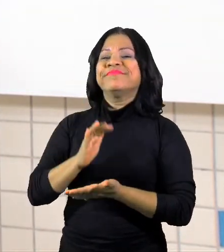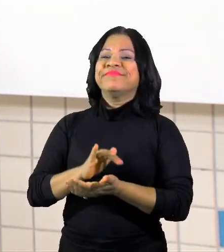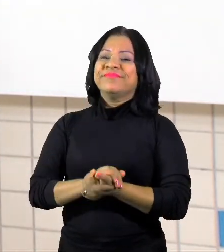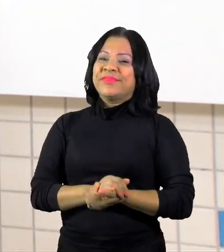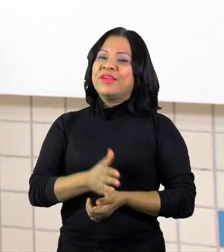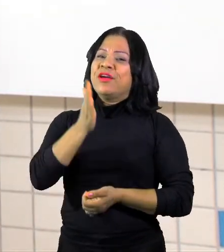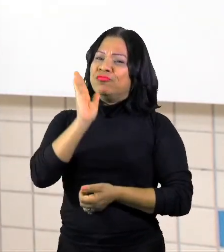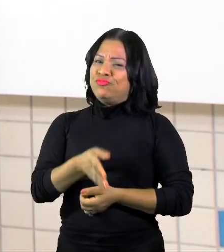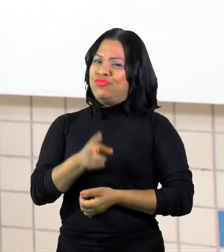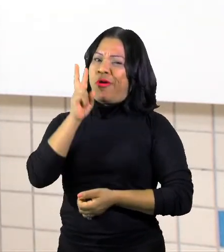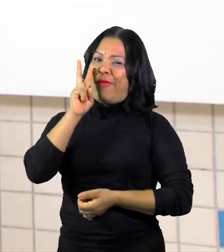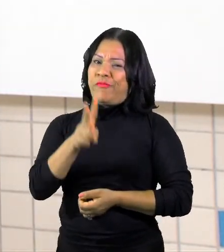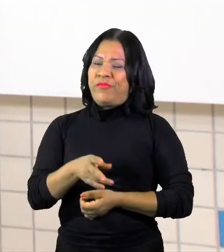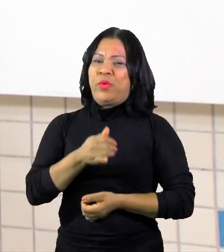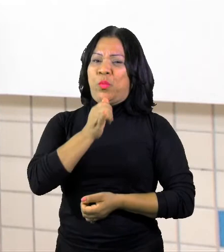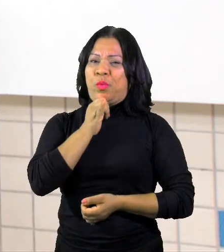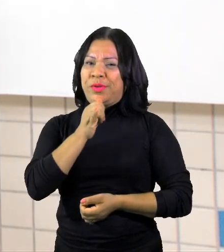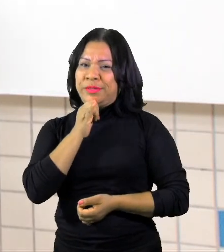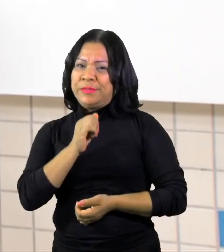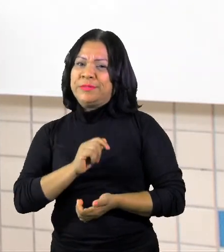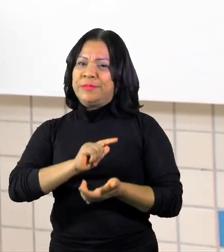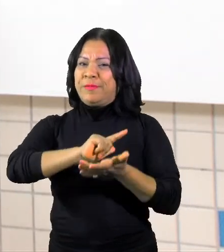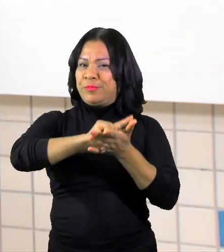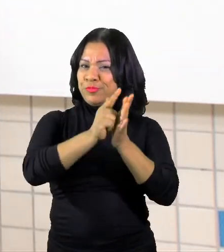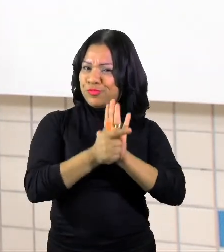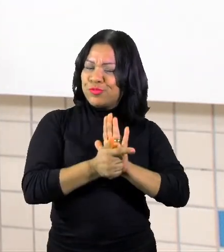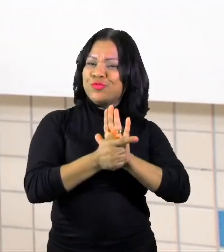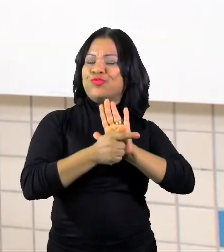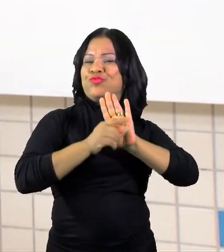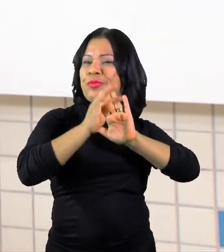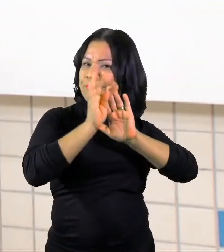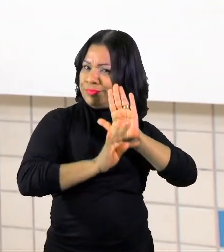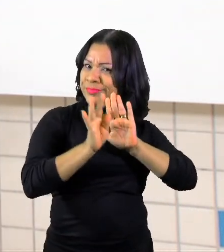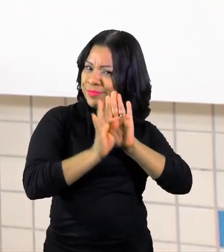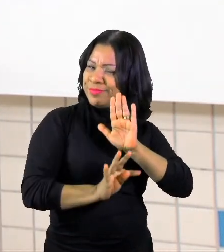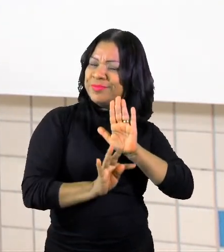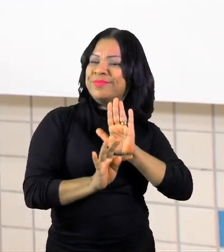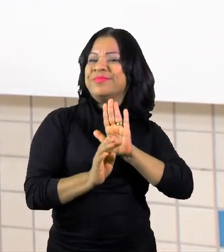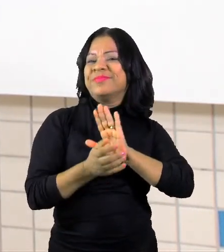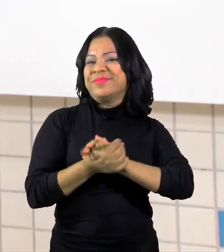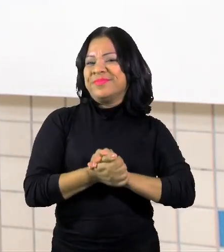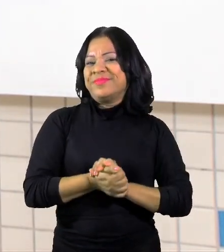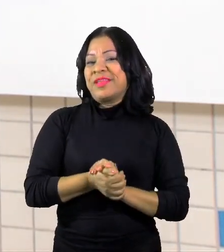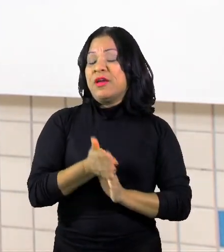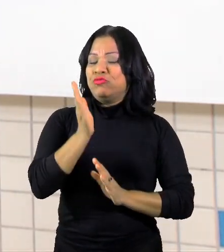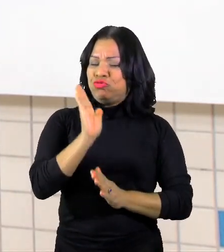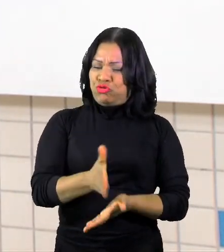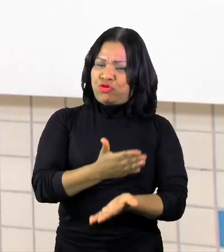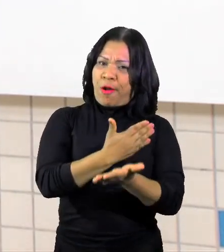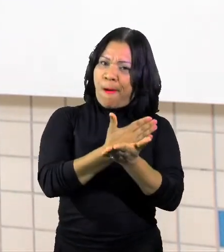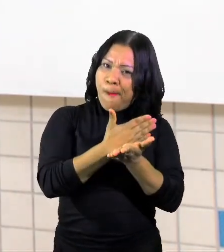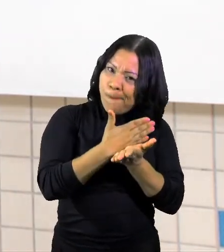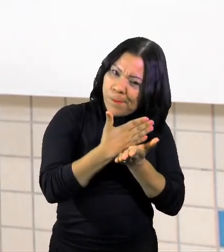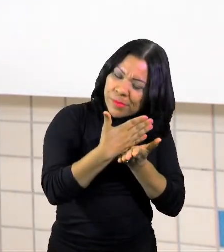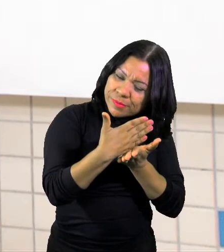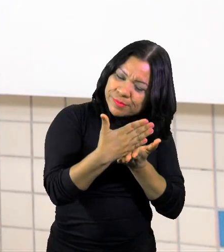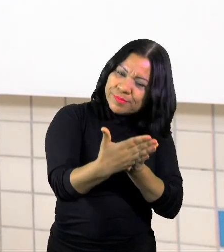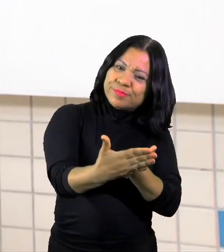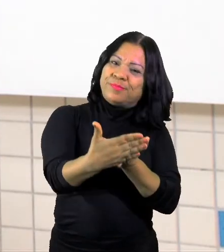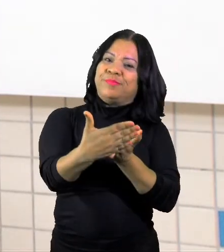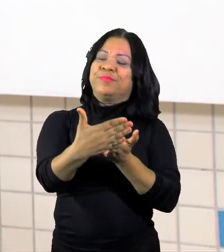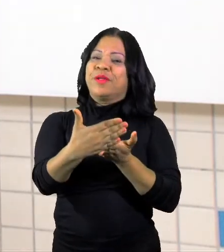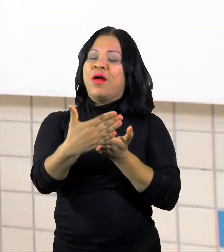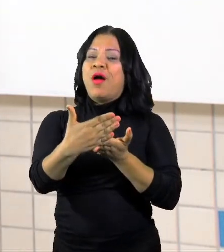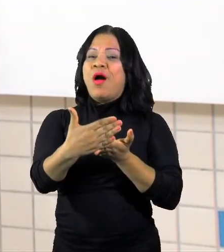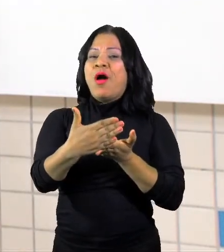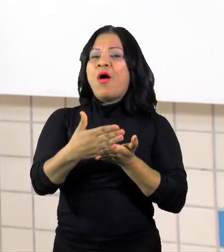gêneros textuais. E nessa aula, a gente já começou lá a introdução falando sobre